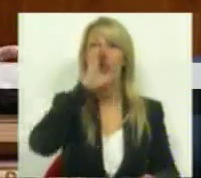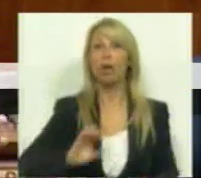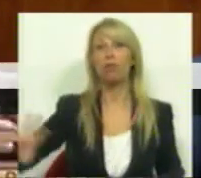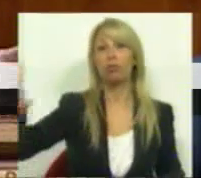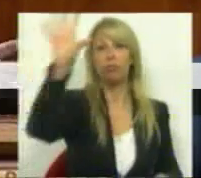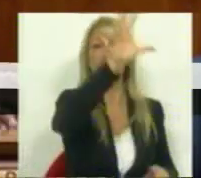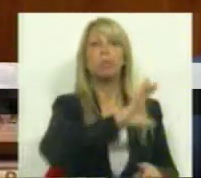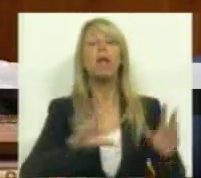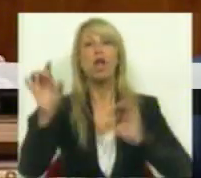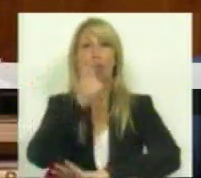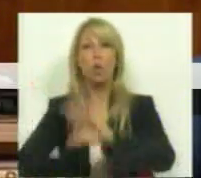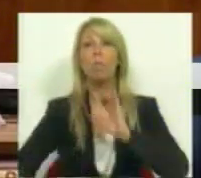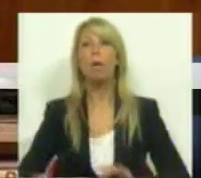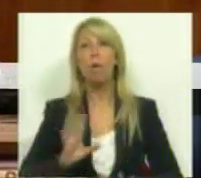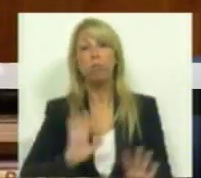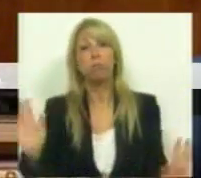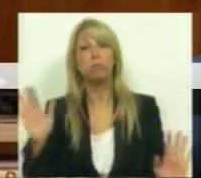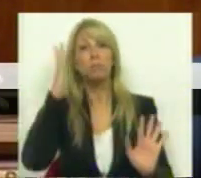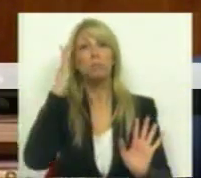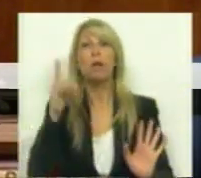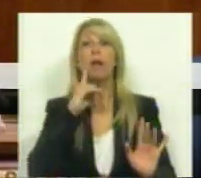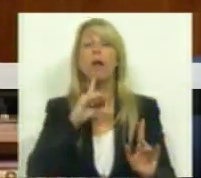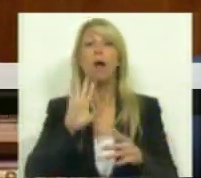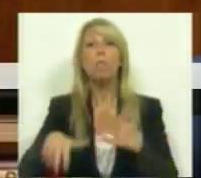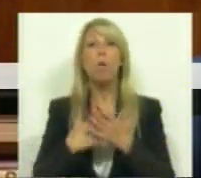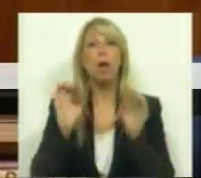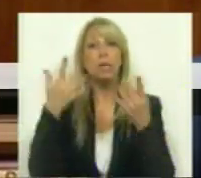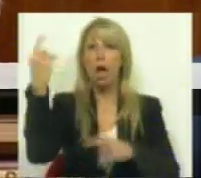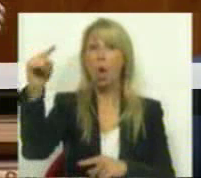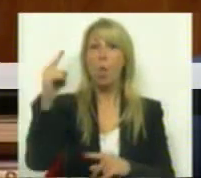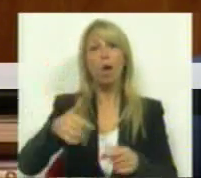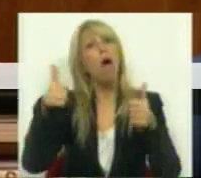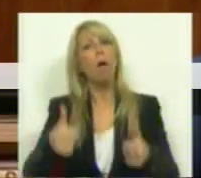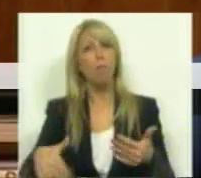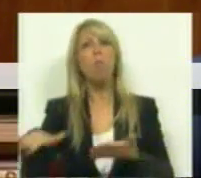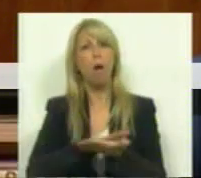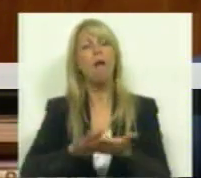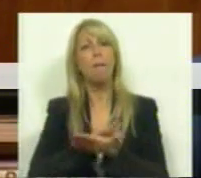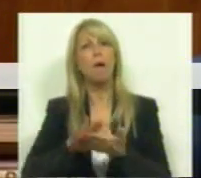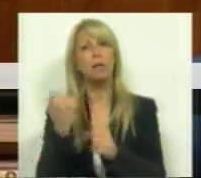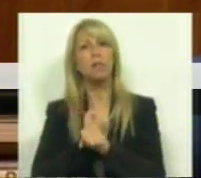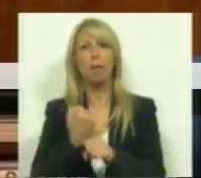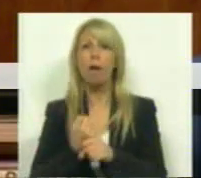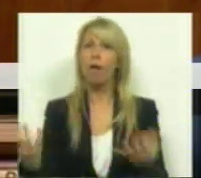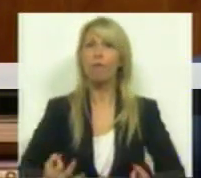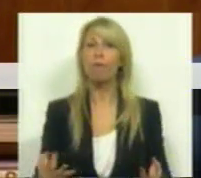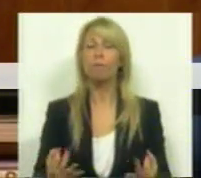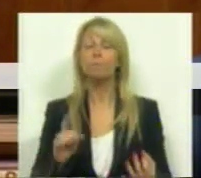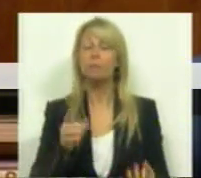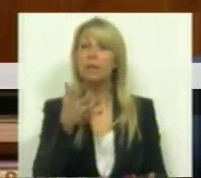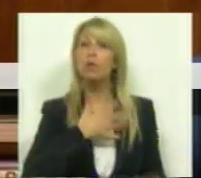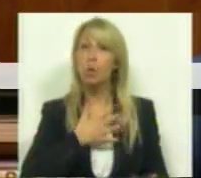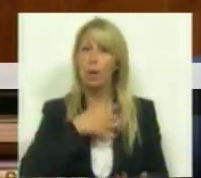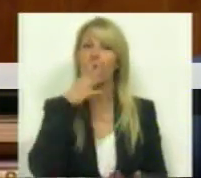parecia-nos que a proposta inicial e única da Comissão seria uma boa base de trabalho. O que não quer dizer que não